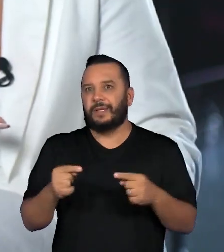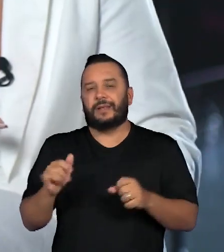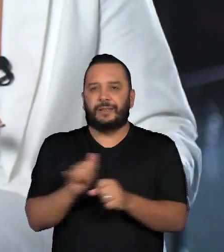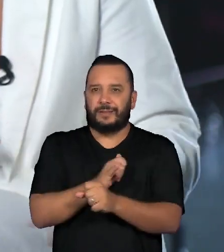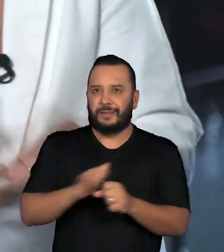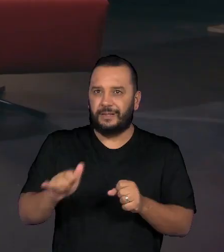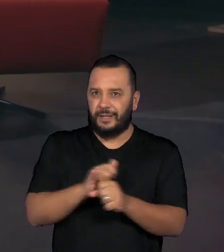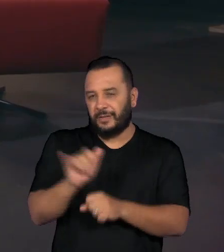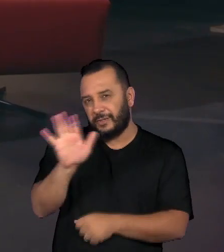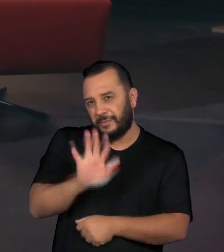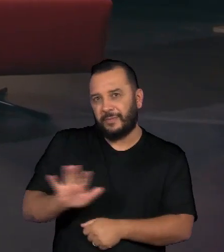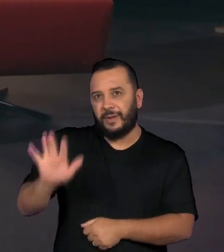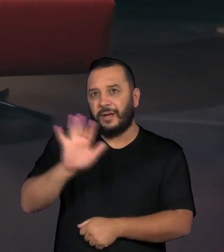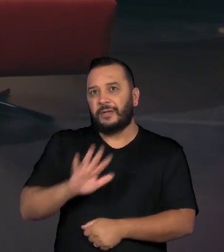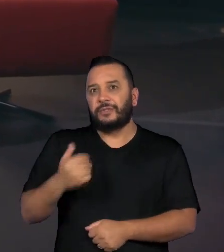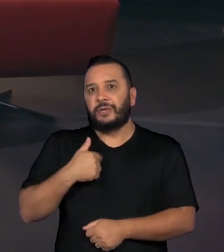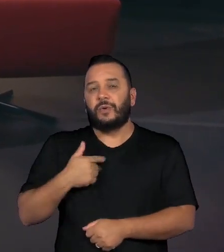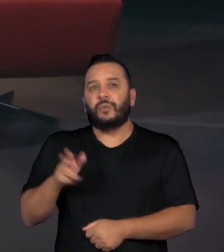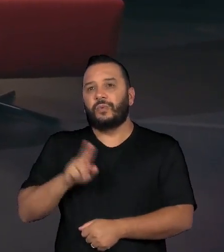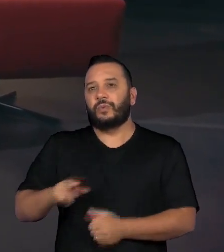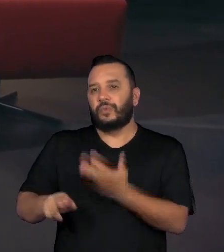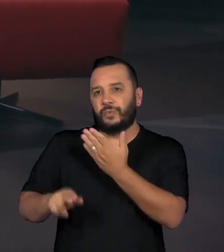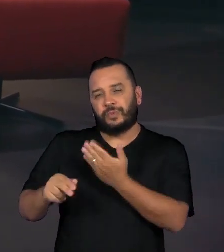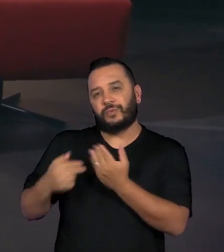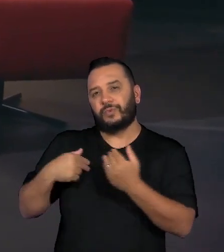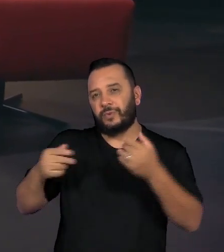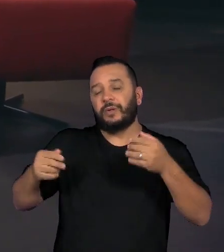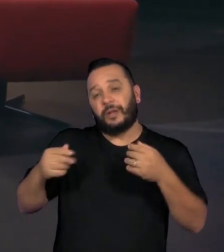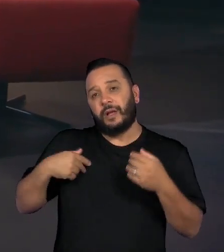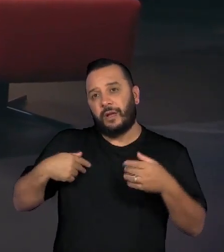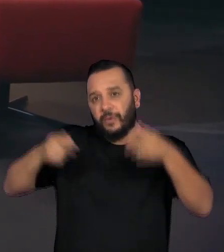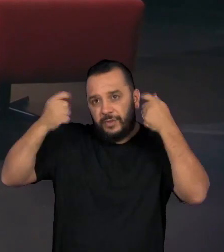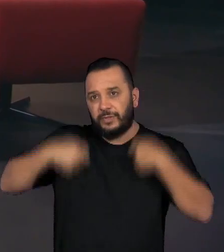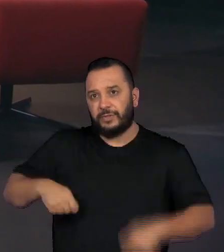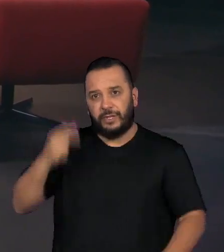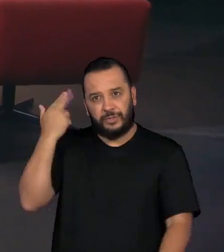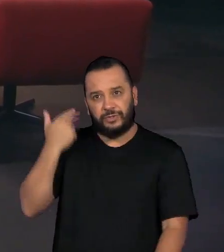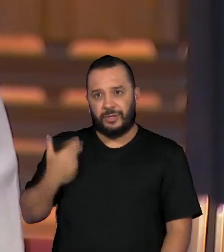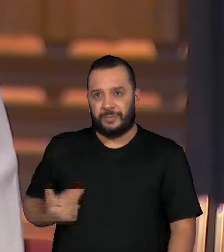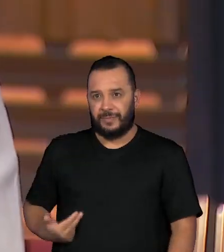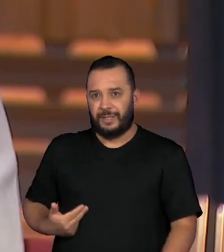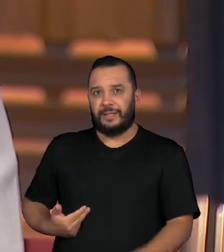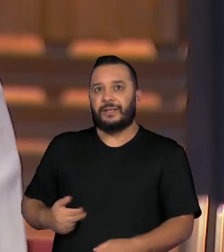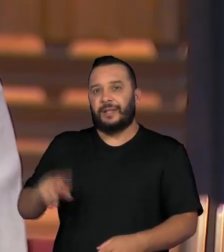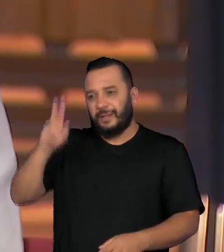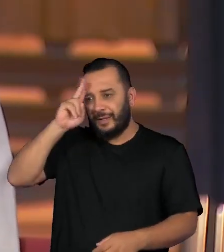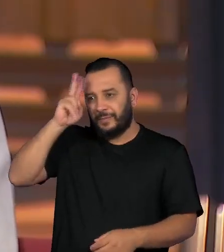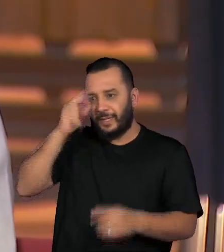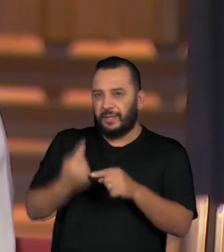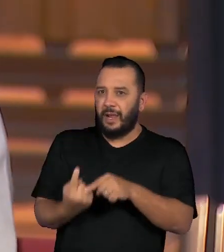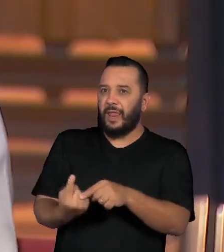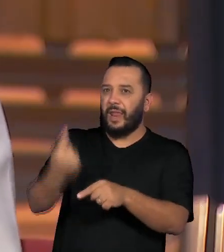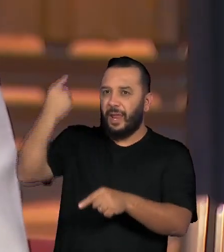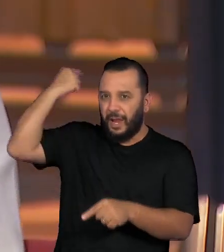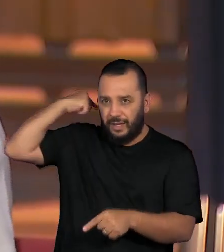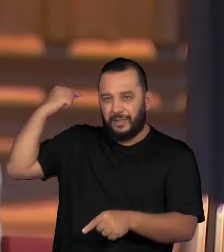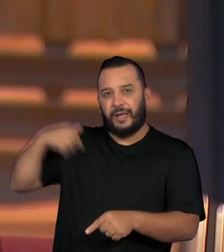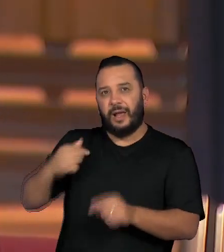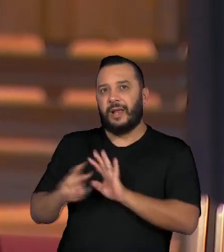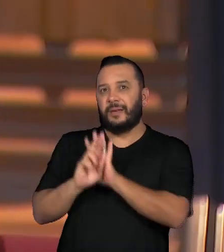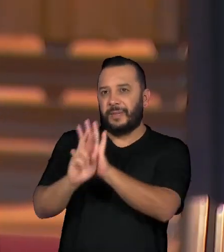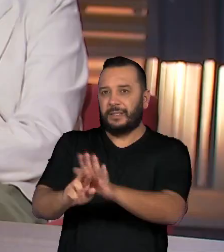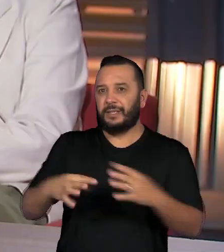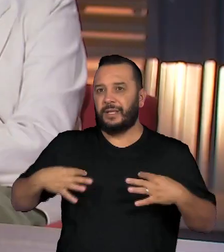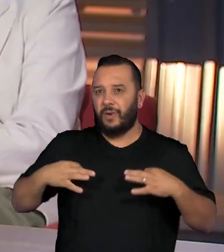estratégia de imagem. Eu visto muito a Djamila, então eu sempre trago a questão da ancestralidade e o que ela representa através da roupa.